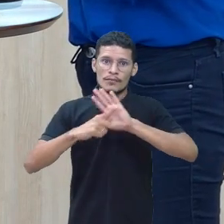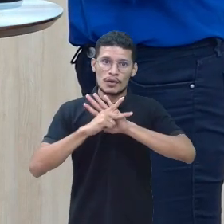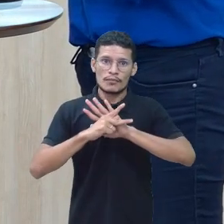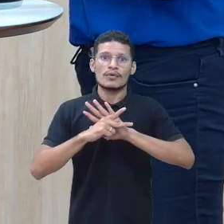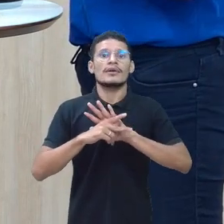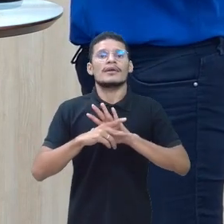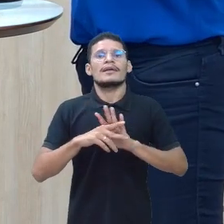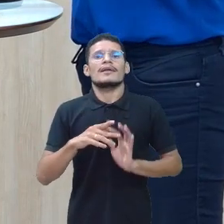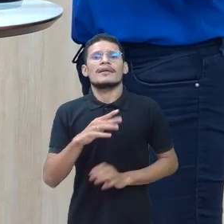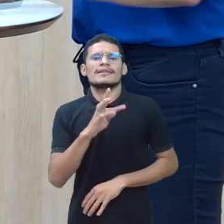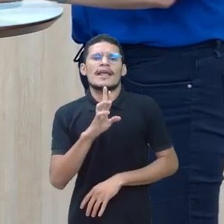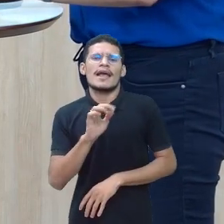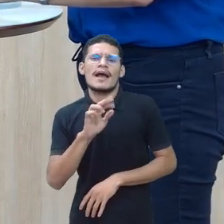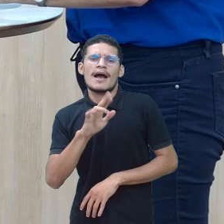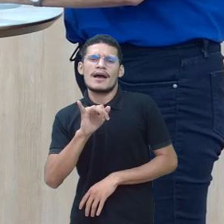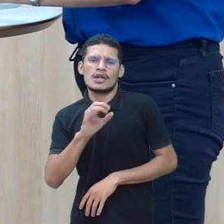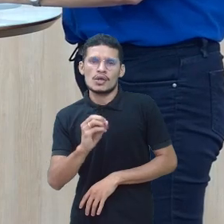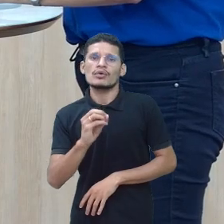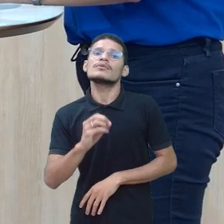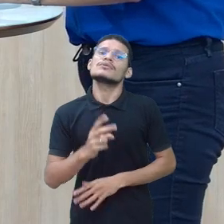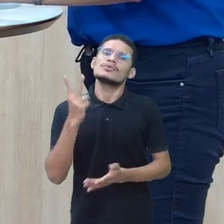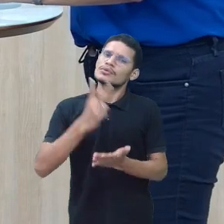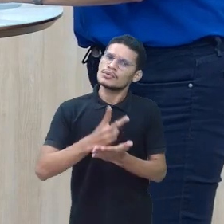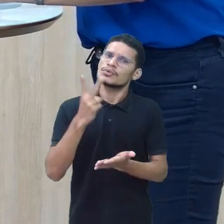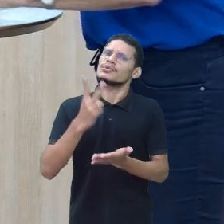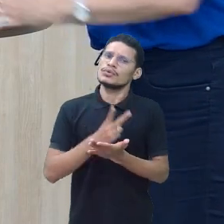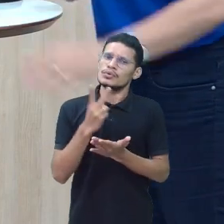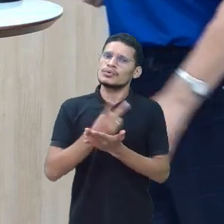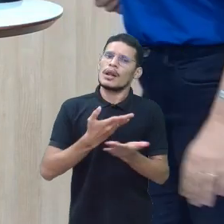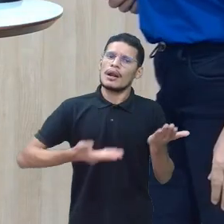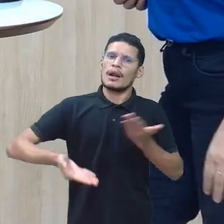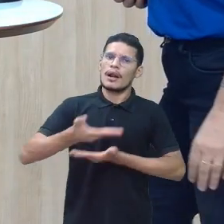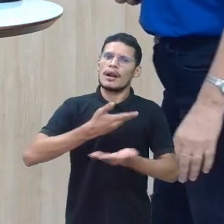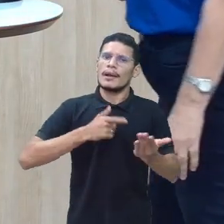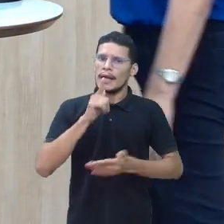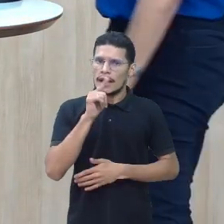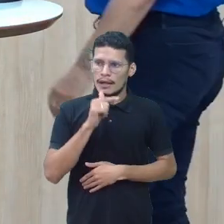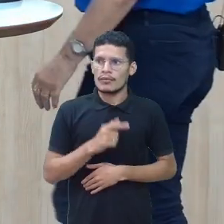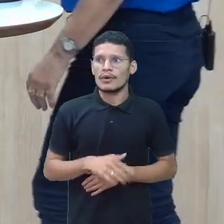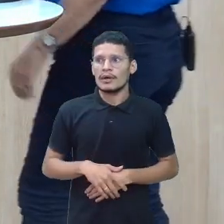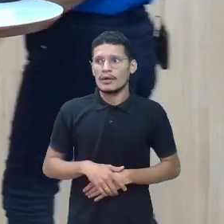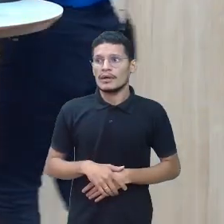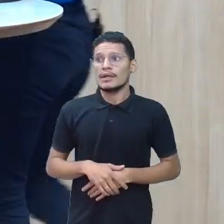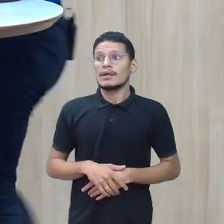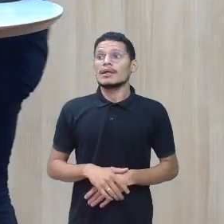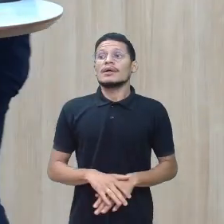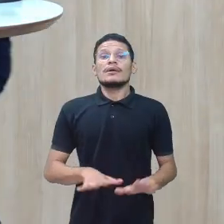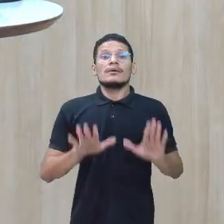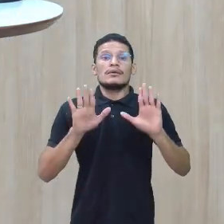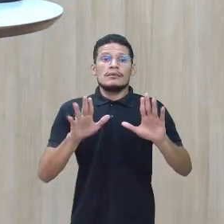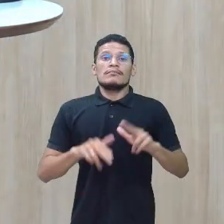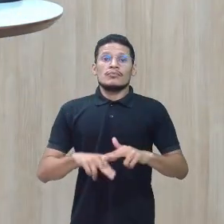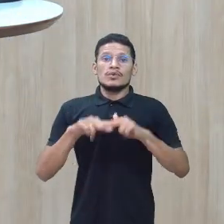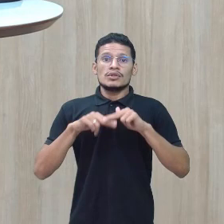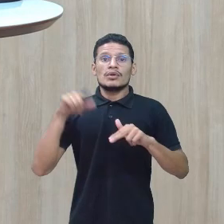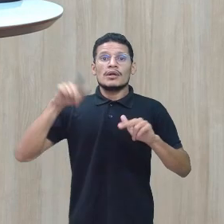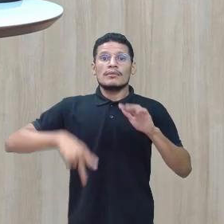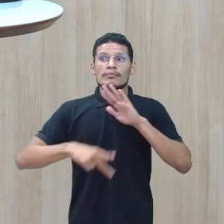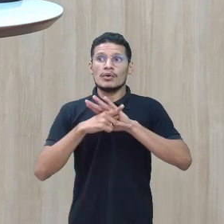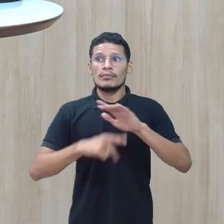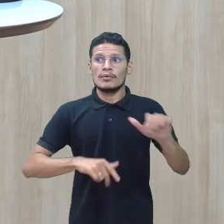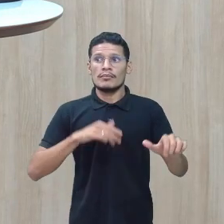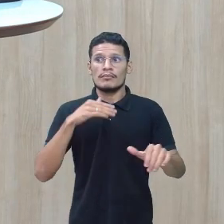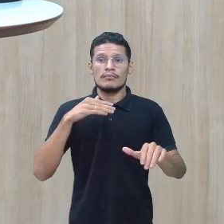forma de chuva e continua o ciclo da água. Então o ciclo da água é esse movimento contínuo